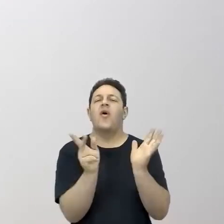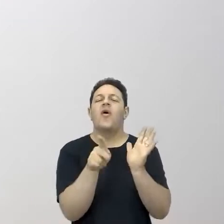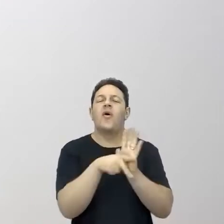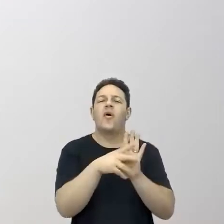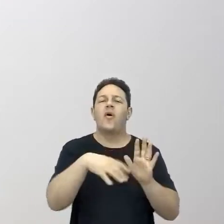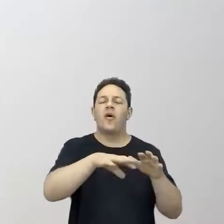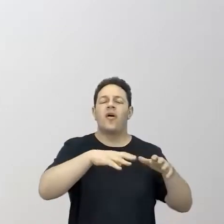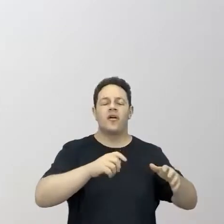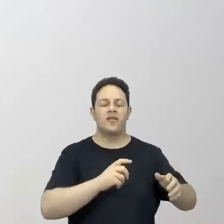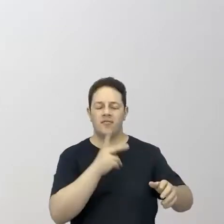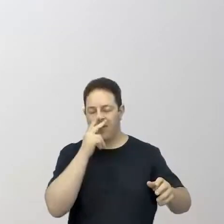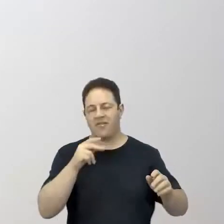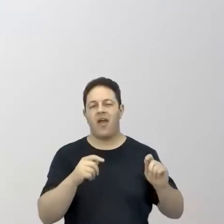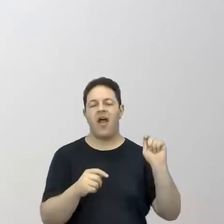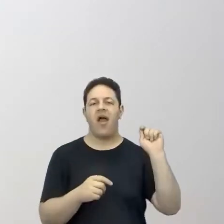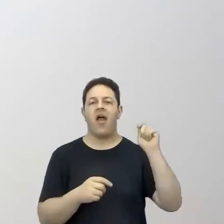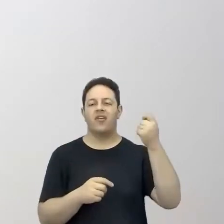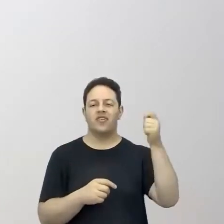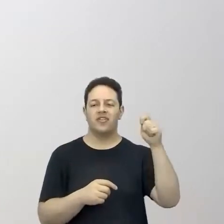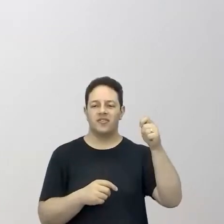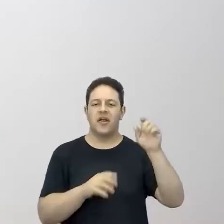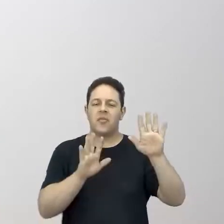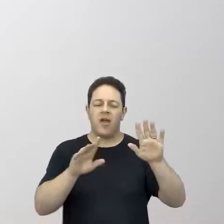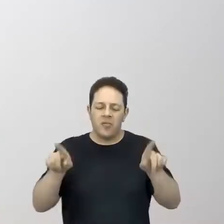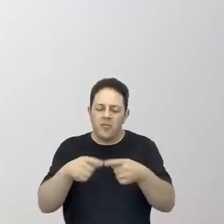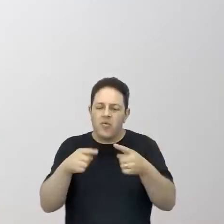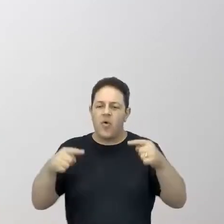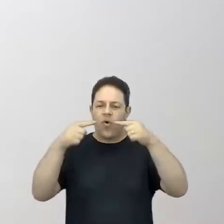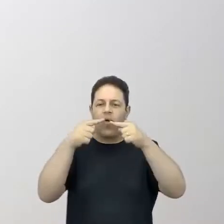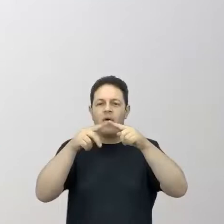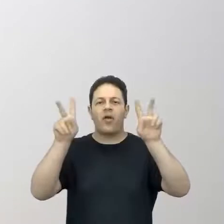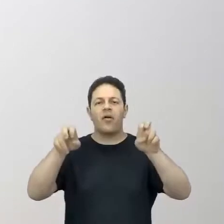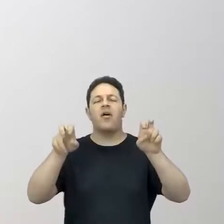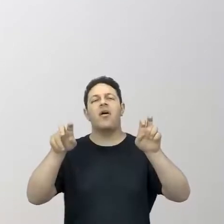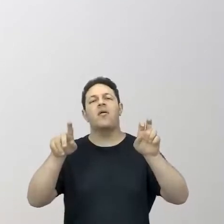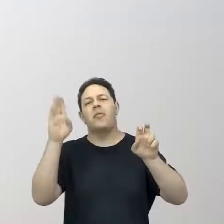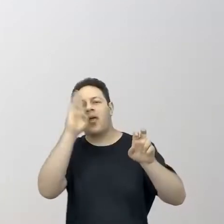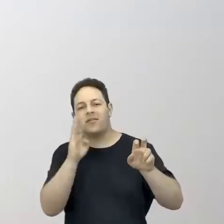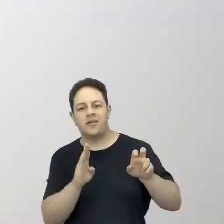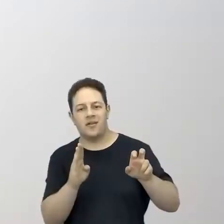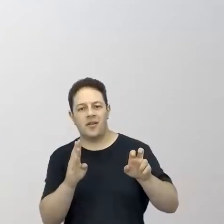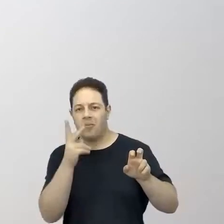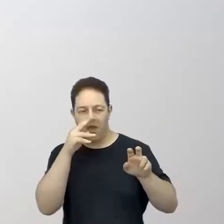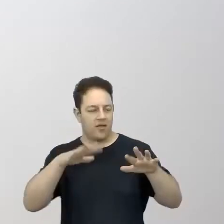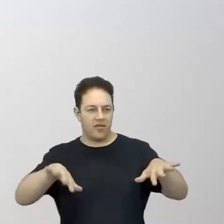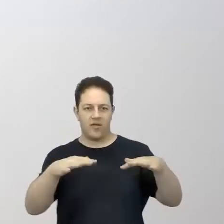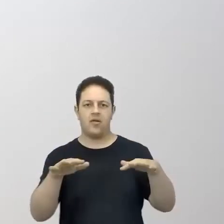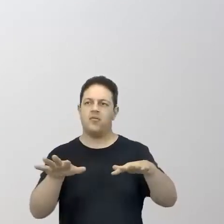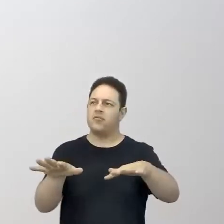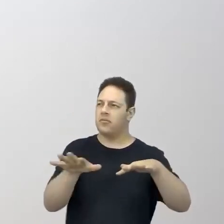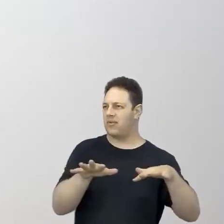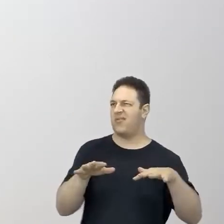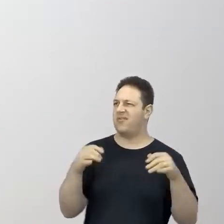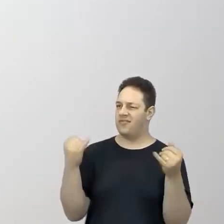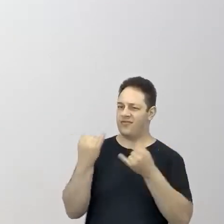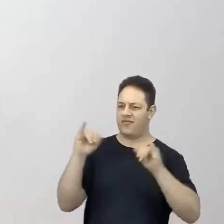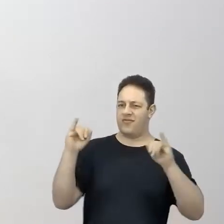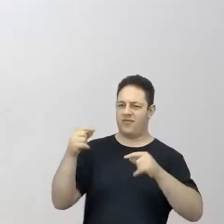argentinos, sendo que era o Festival da Canção Brasileira, tá certo? Então, aquilo chocou a audiência, de certa